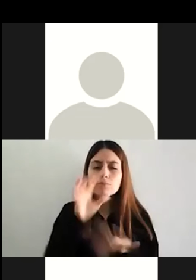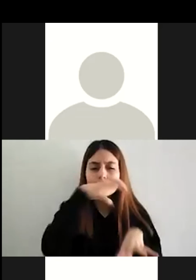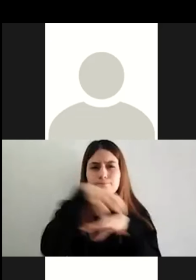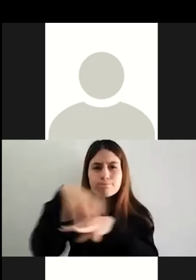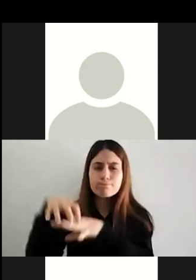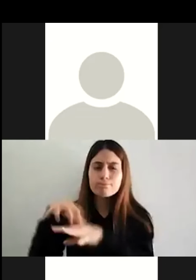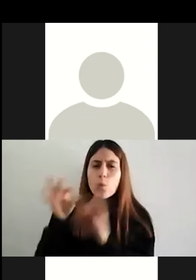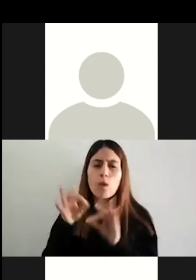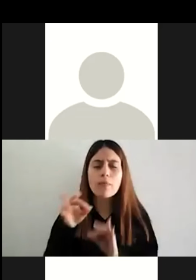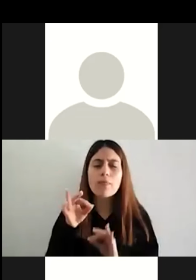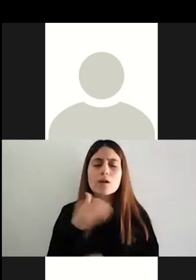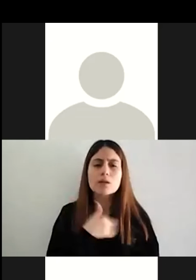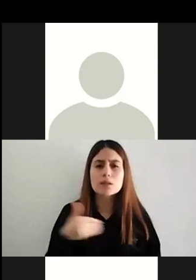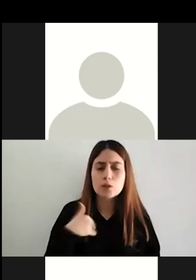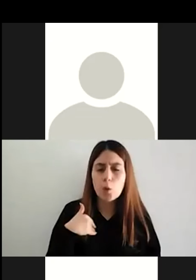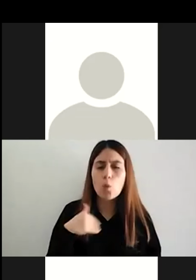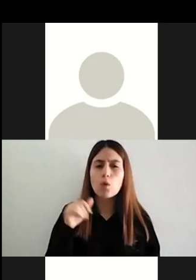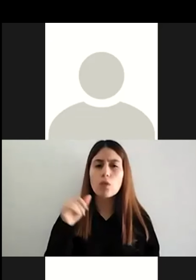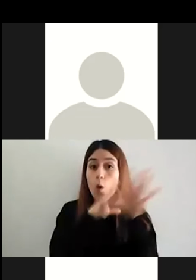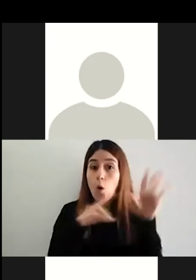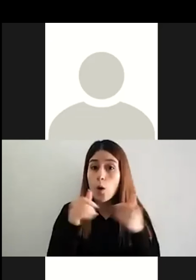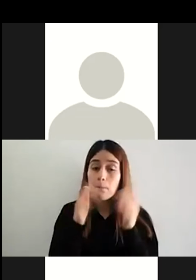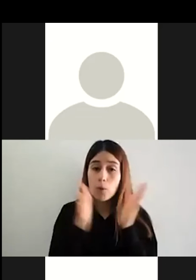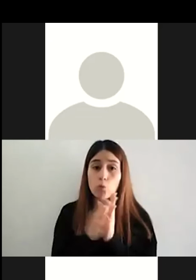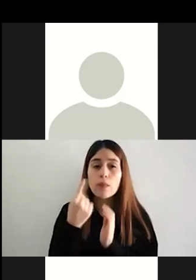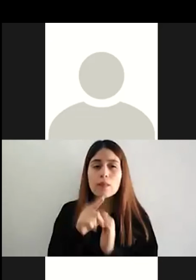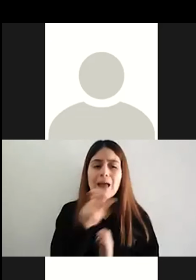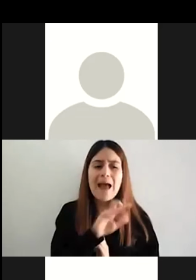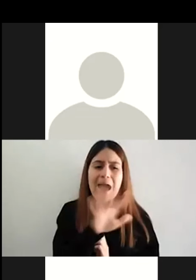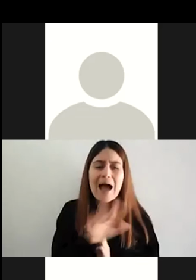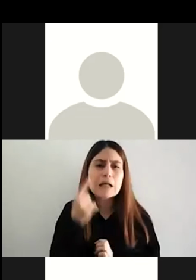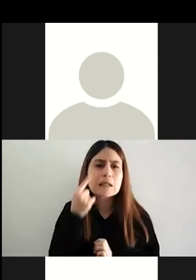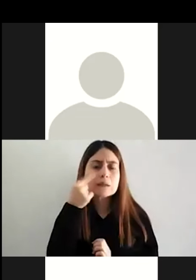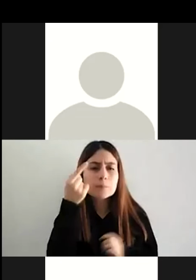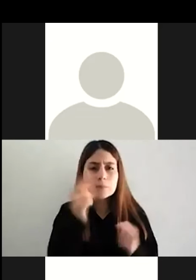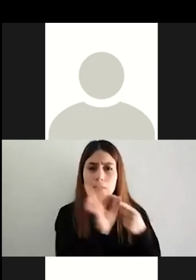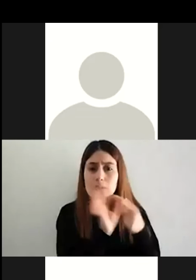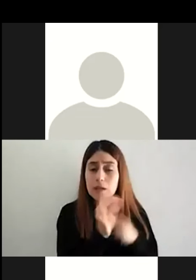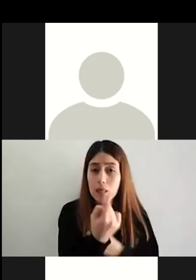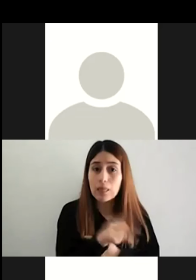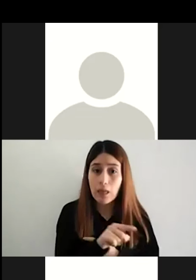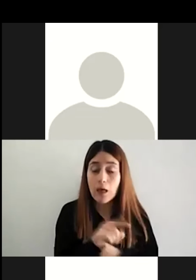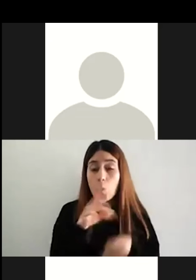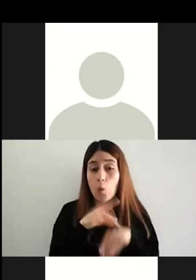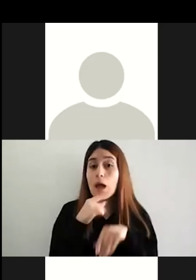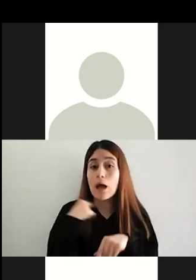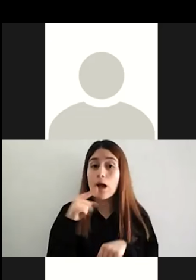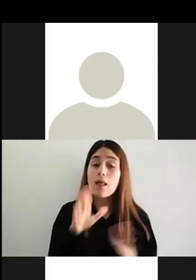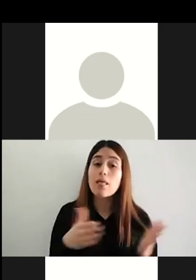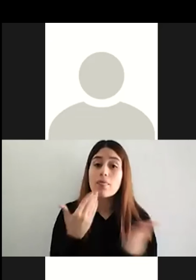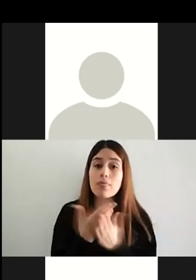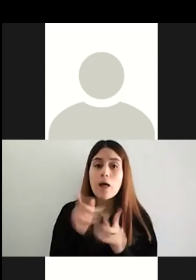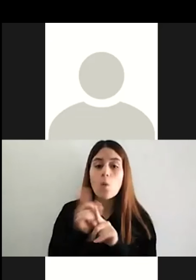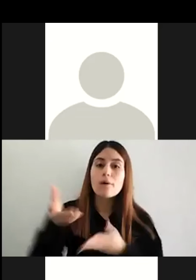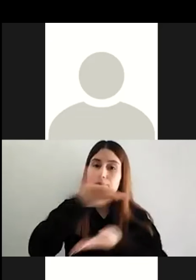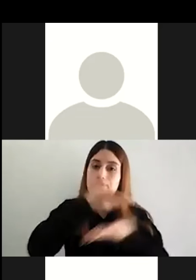quais têm expertise específica numa determinada área no âmbito das doenças raras e que promovem a partilha